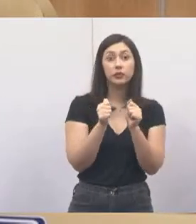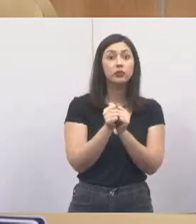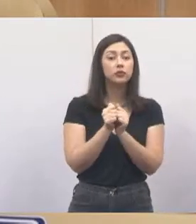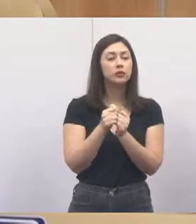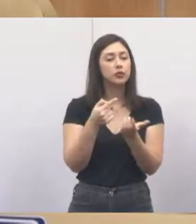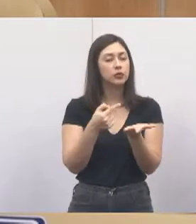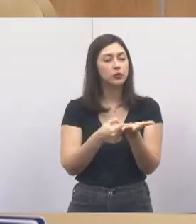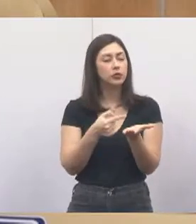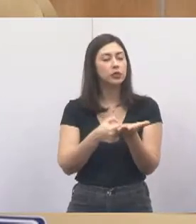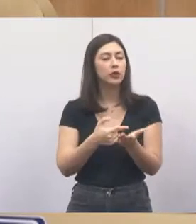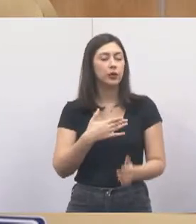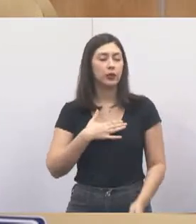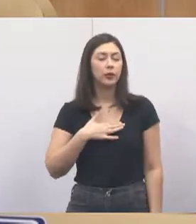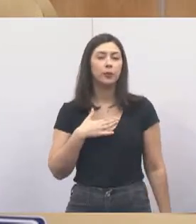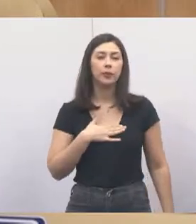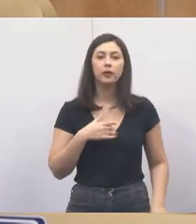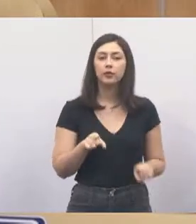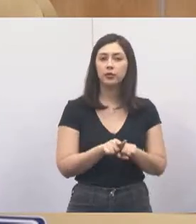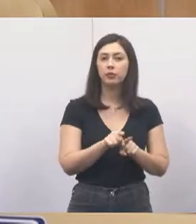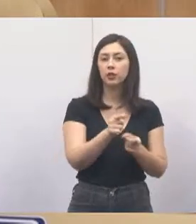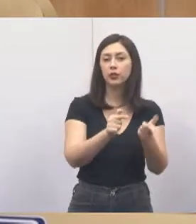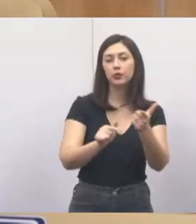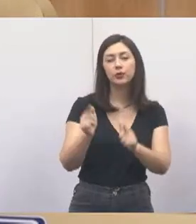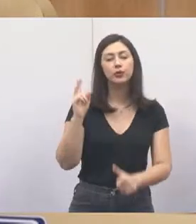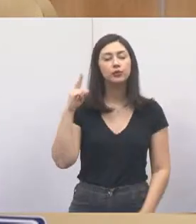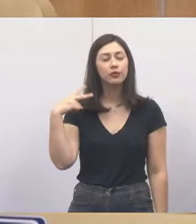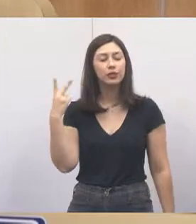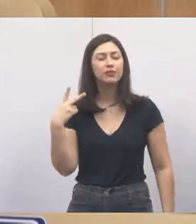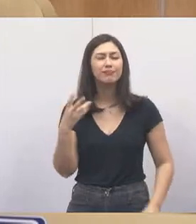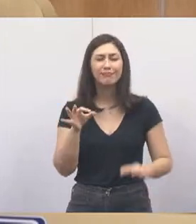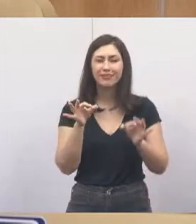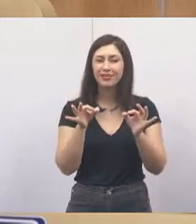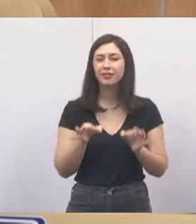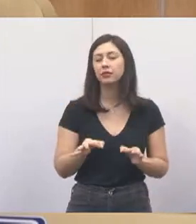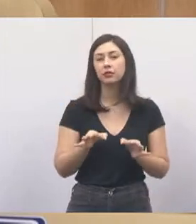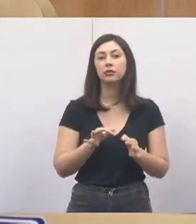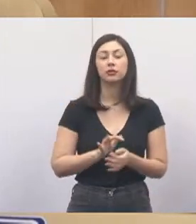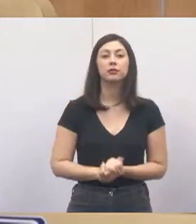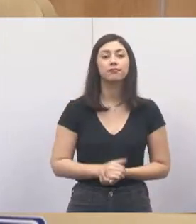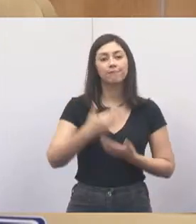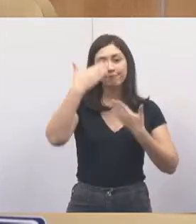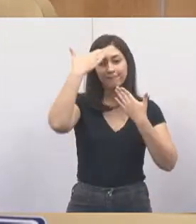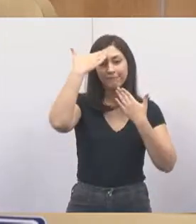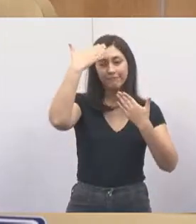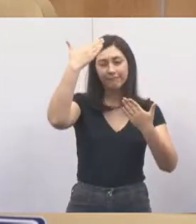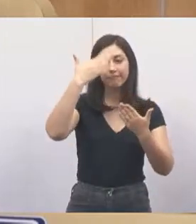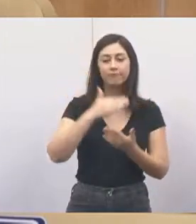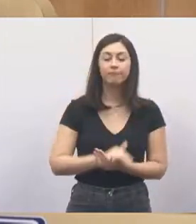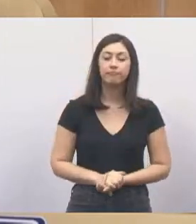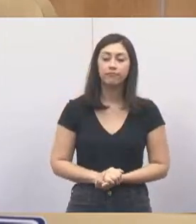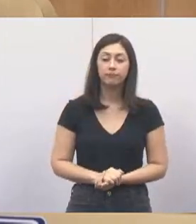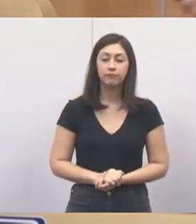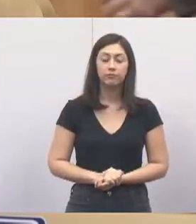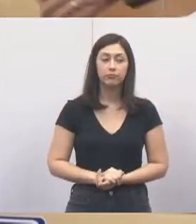sempre comigo, contem com os demais vereadores, tenho absoluta certeza nessa causa. Muito obrigado.